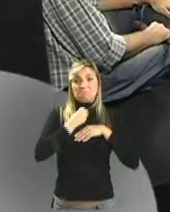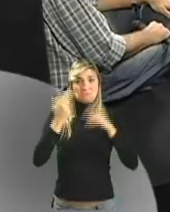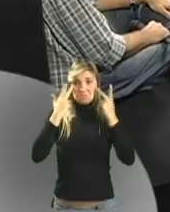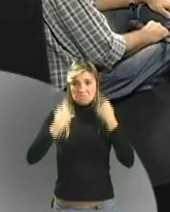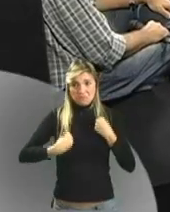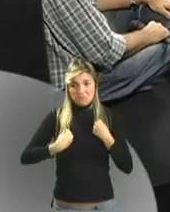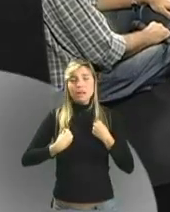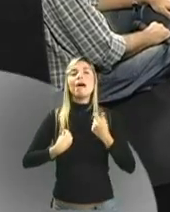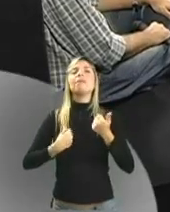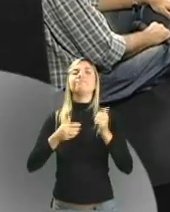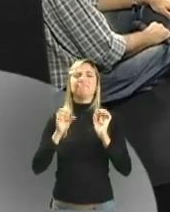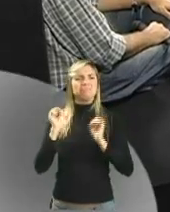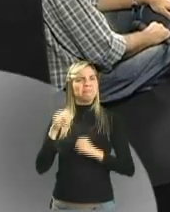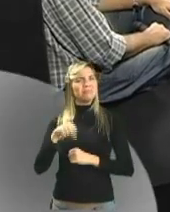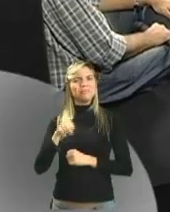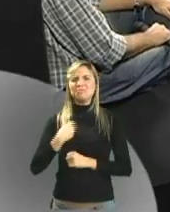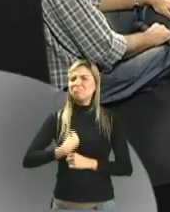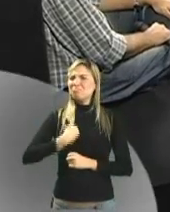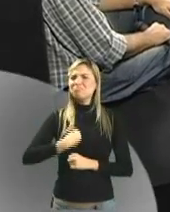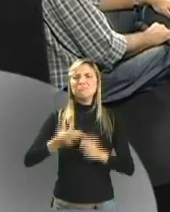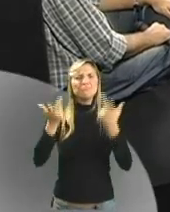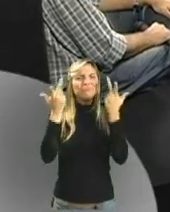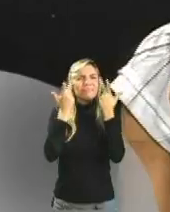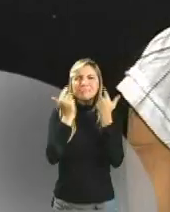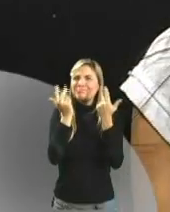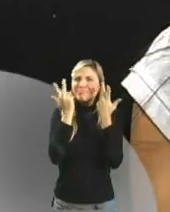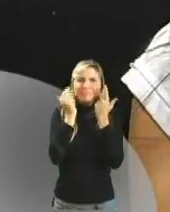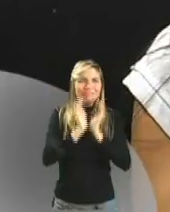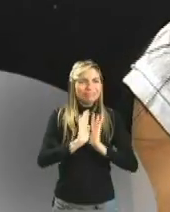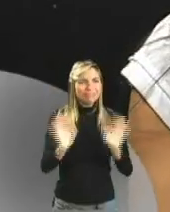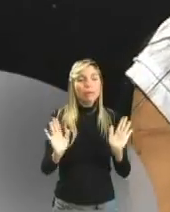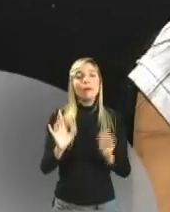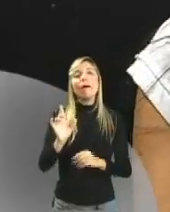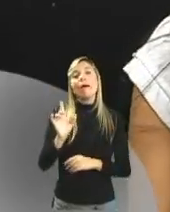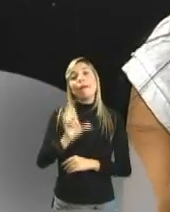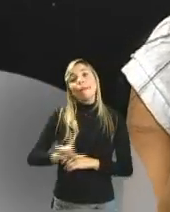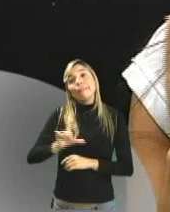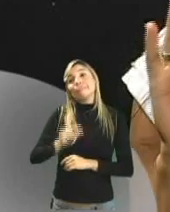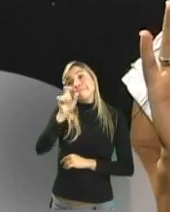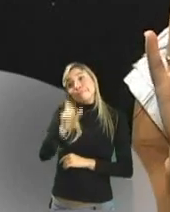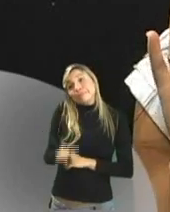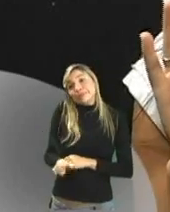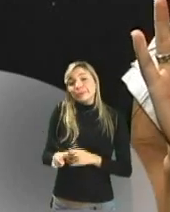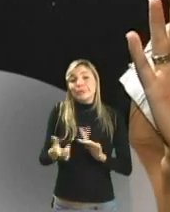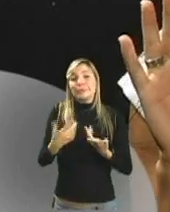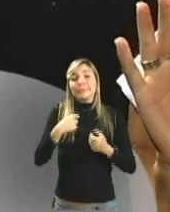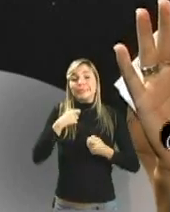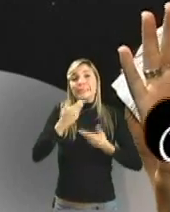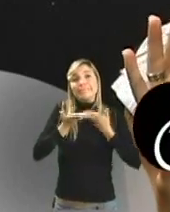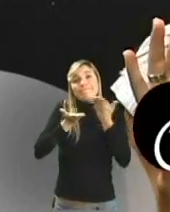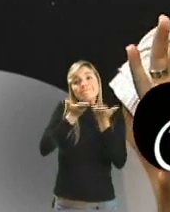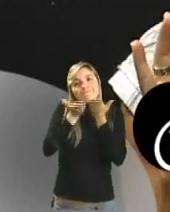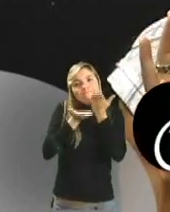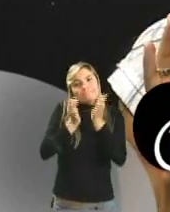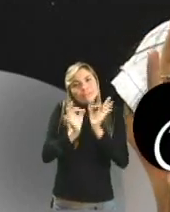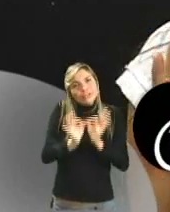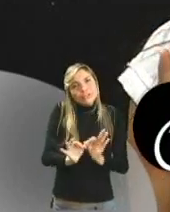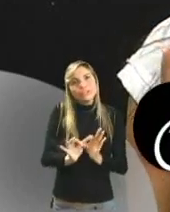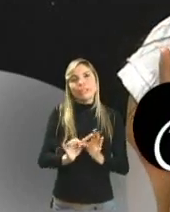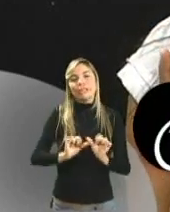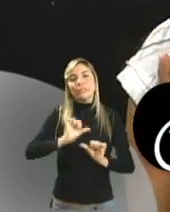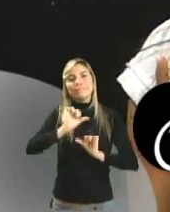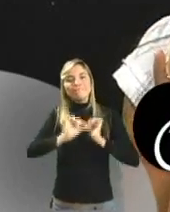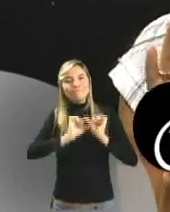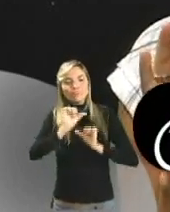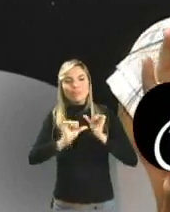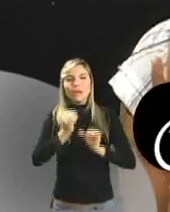vai continuar tendo a vida dele normalmente. É lógico que ele vai passar por um processo de recuperação após a cirurgia, tendo